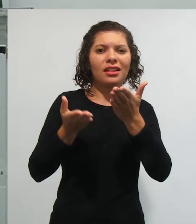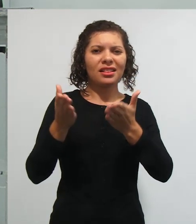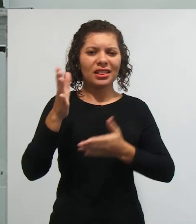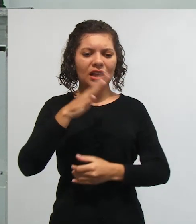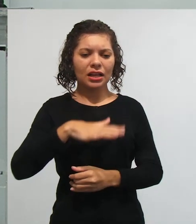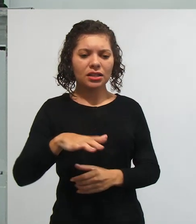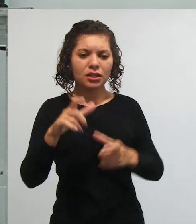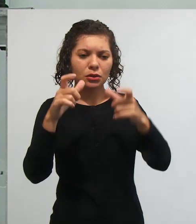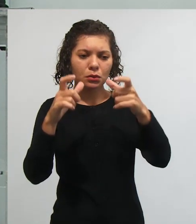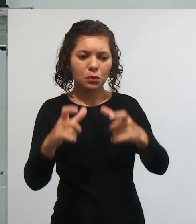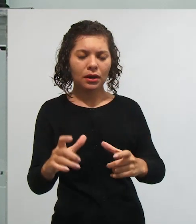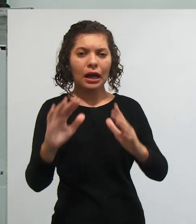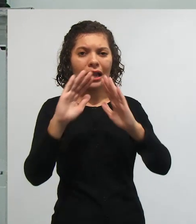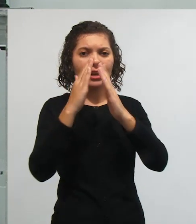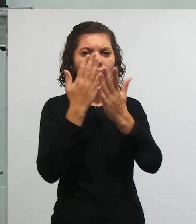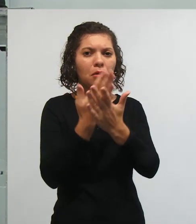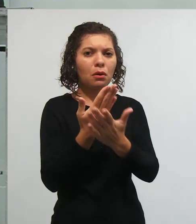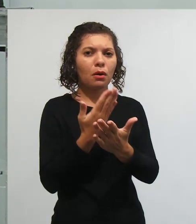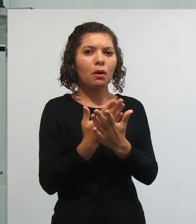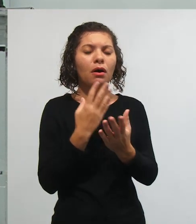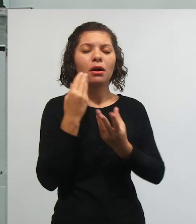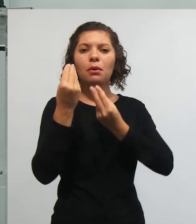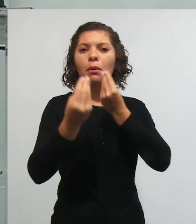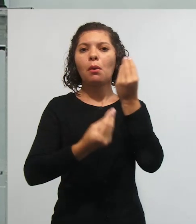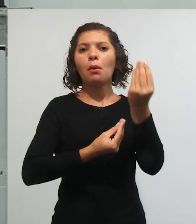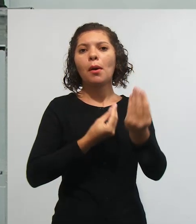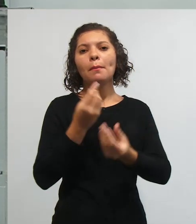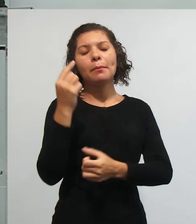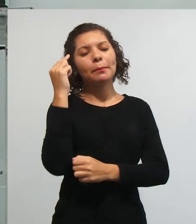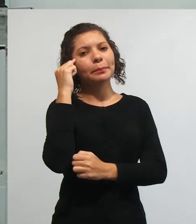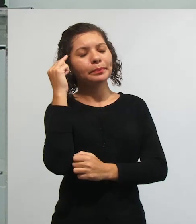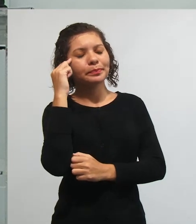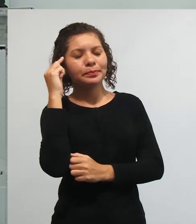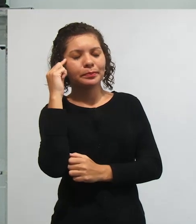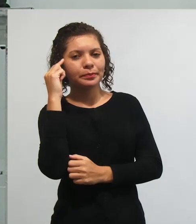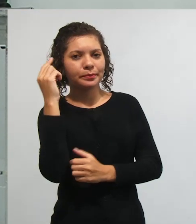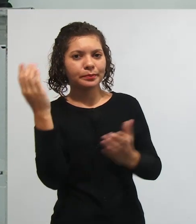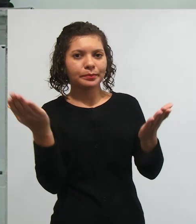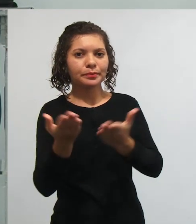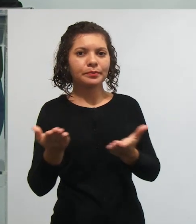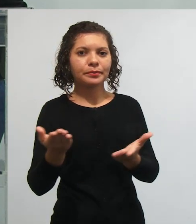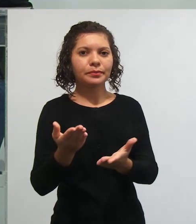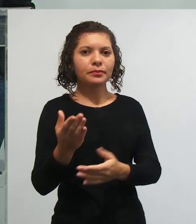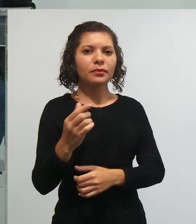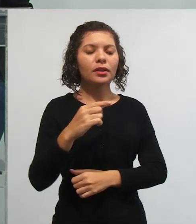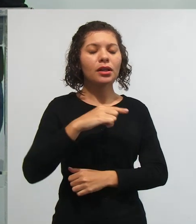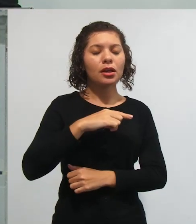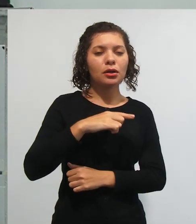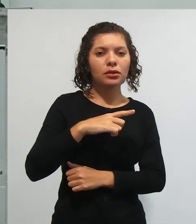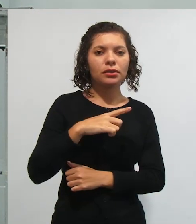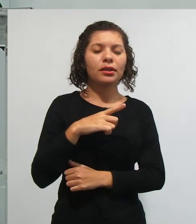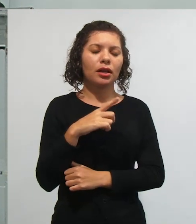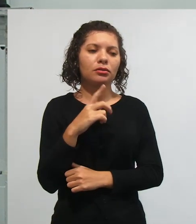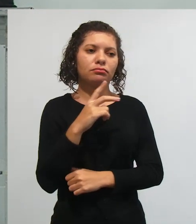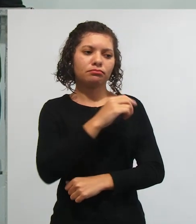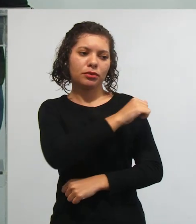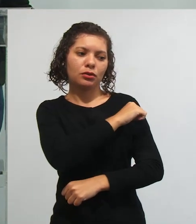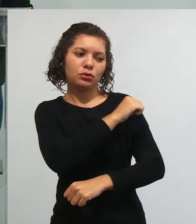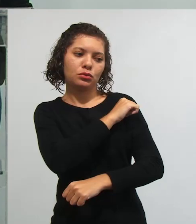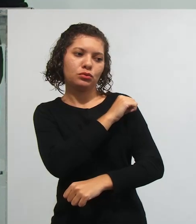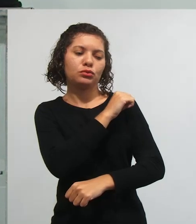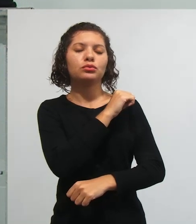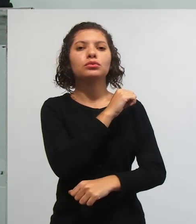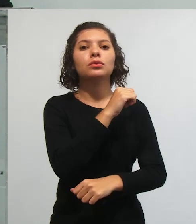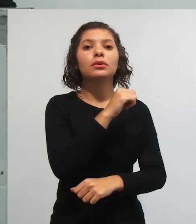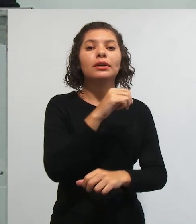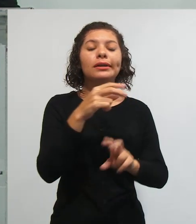gente carrega isso na escola nós temos o aluno aqui vamos pensar na nossa realidade eu tenho um aluno que é indígena Eu tenho um aluno que